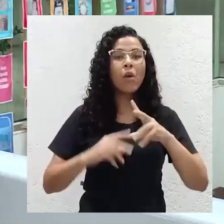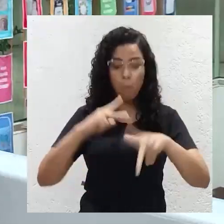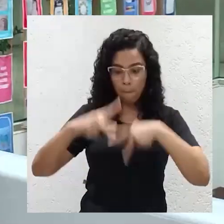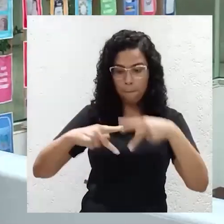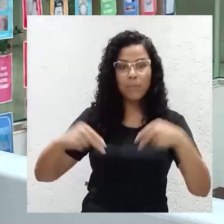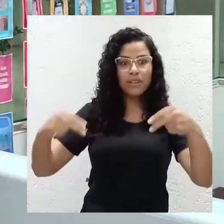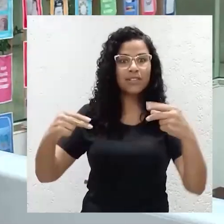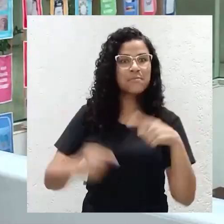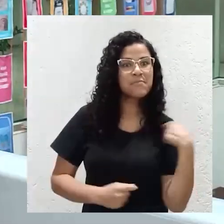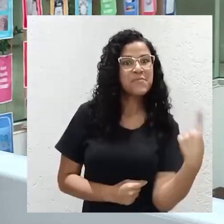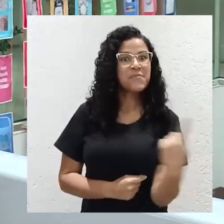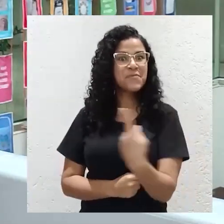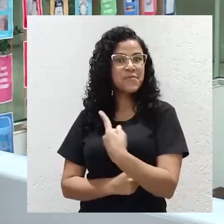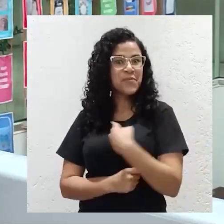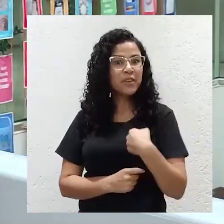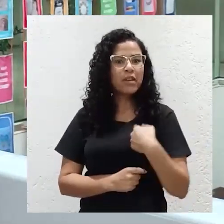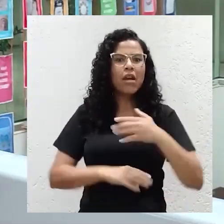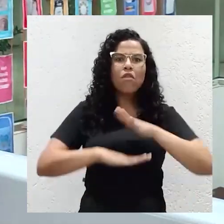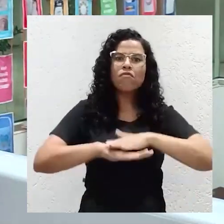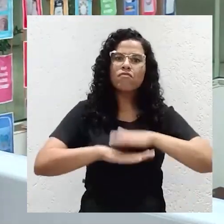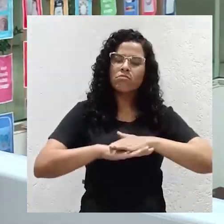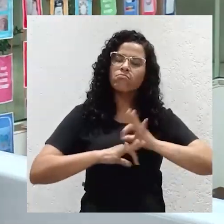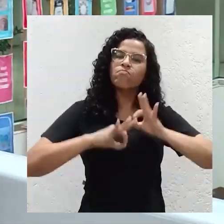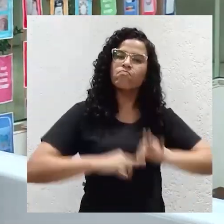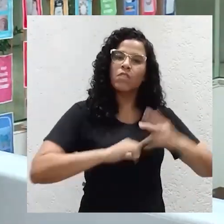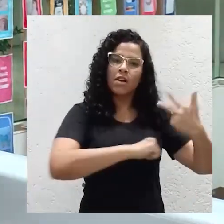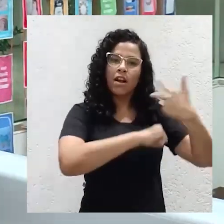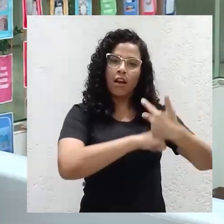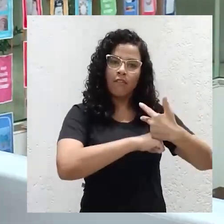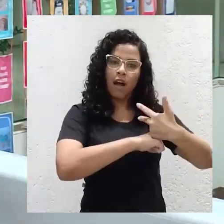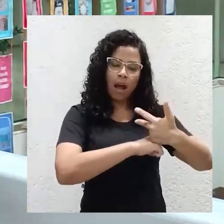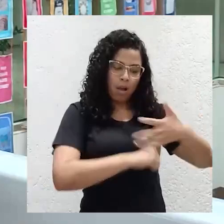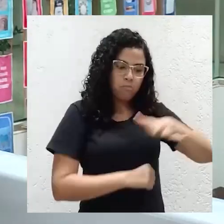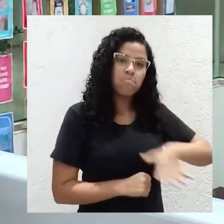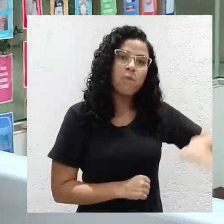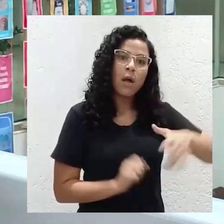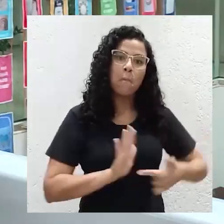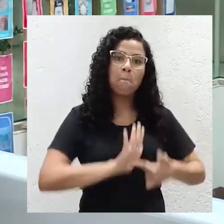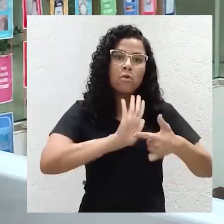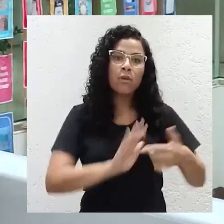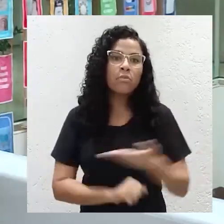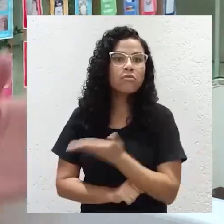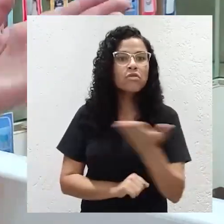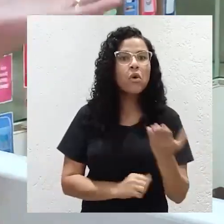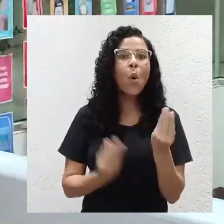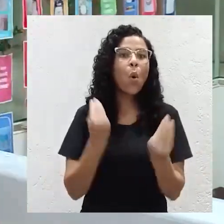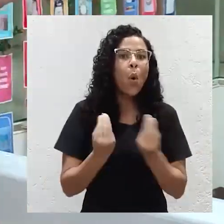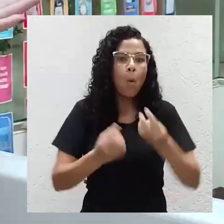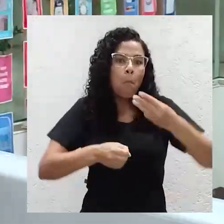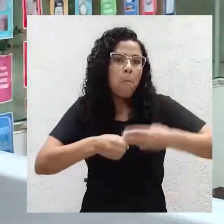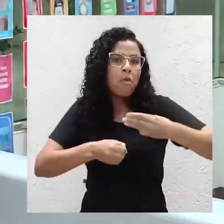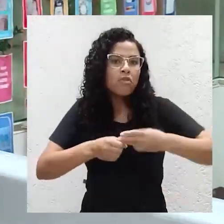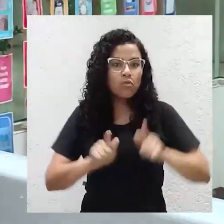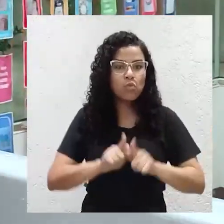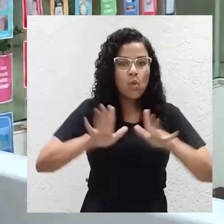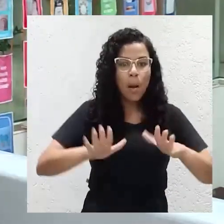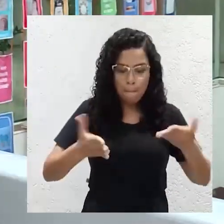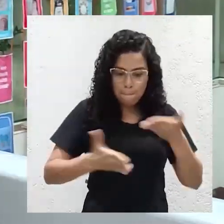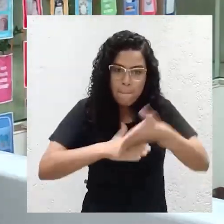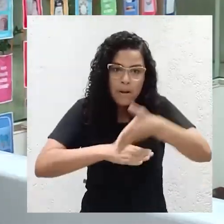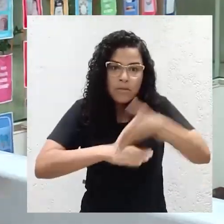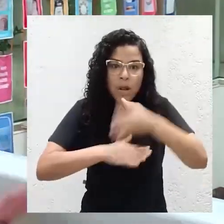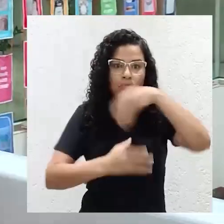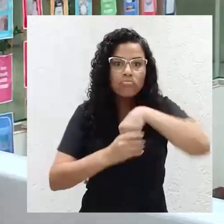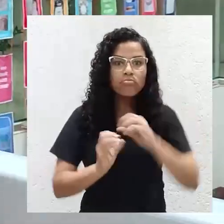o programa é um grande presente pra gente. Eu fiz questão de gravar aqui nesse espaço para mostrar para todos o quanto que a rede